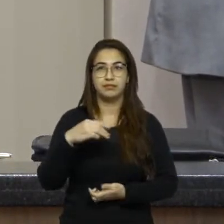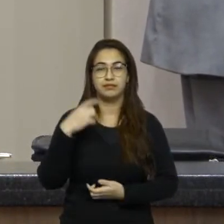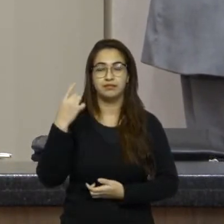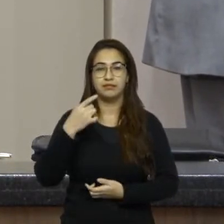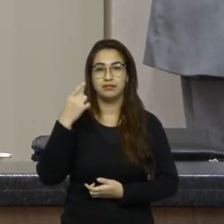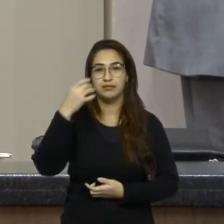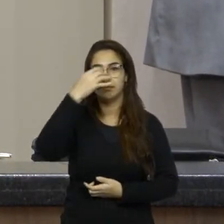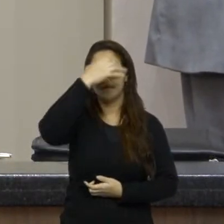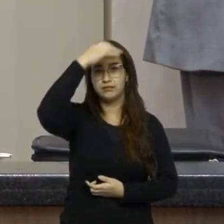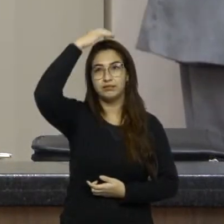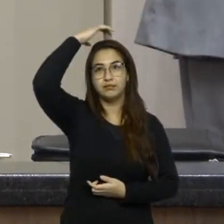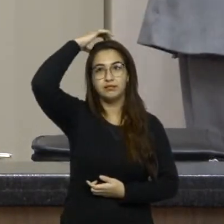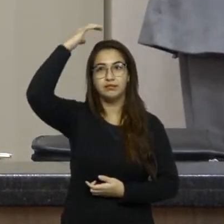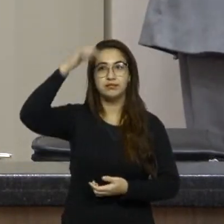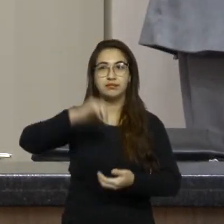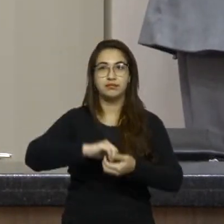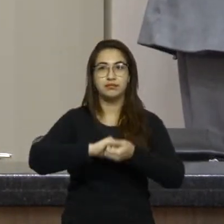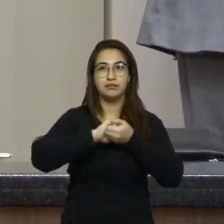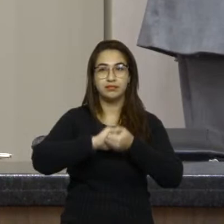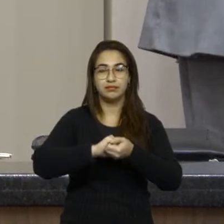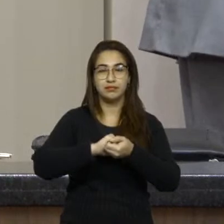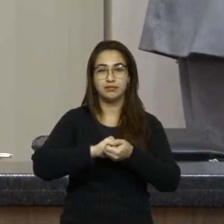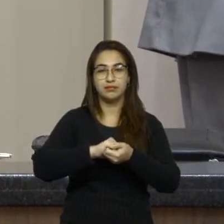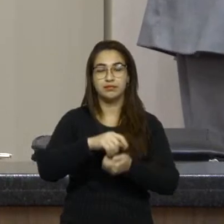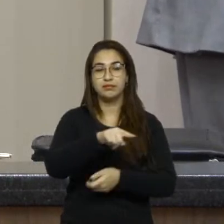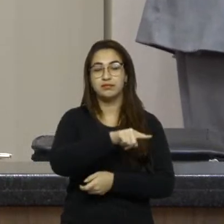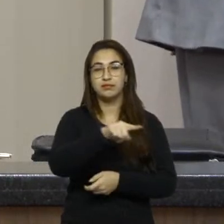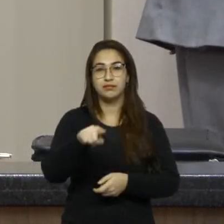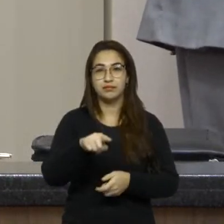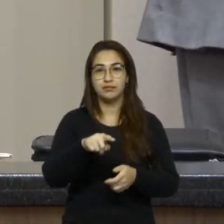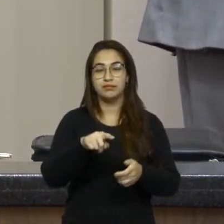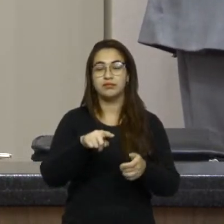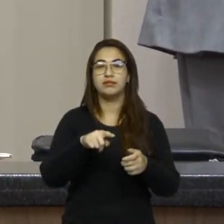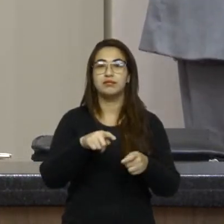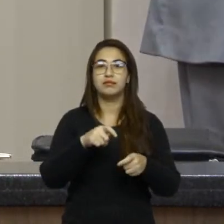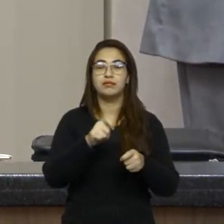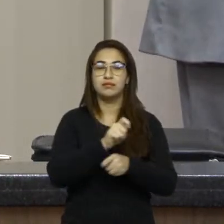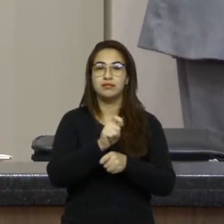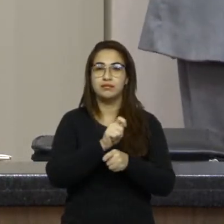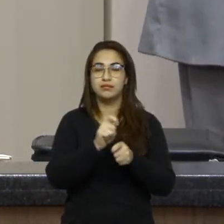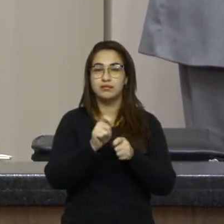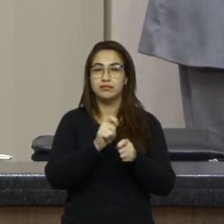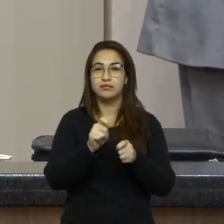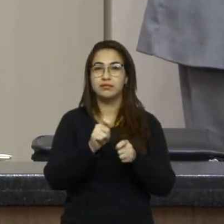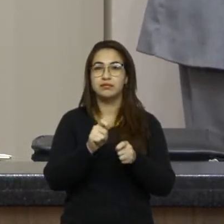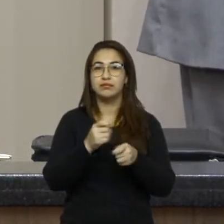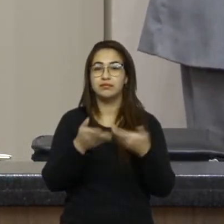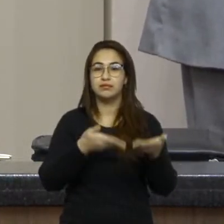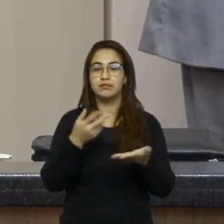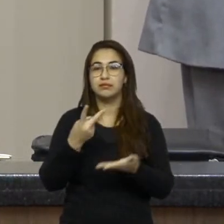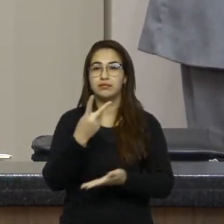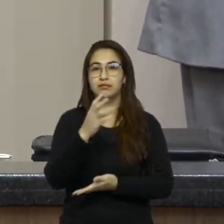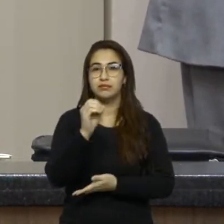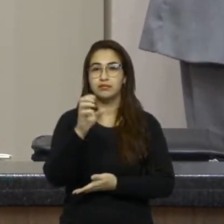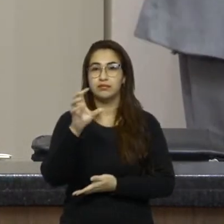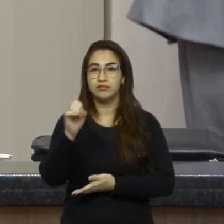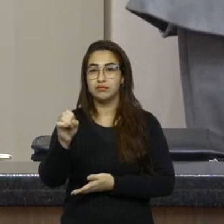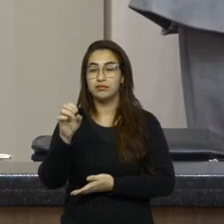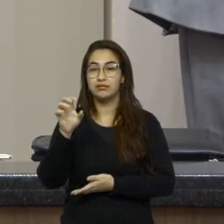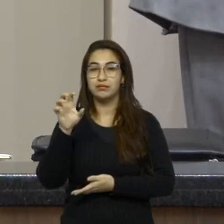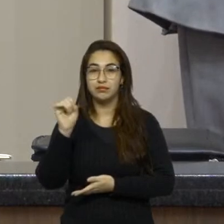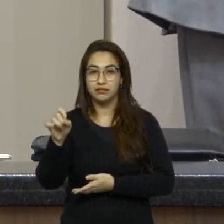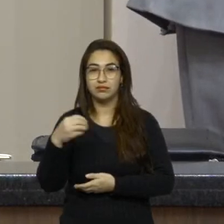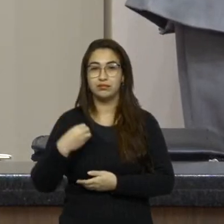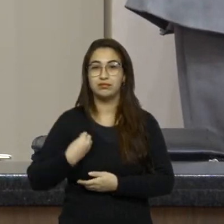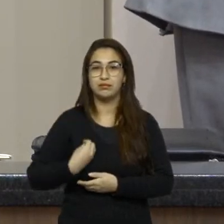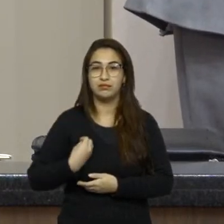Musselin, cumprimentando a Associação Renal Vida pelo acompanhamento de 2.000 vidas em transplantes